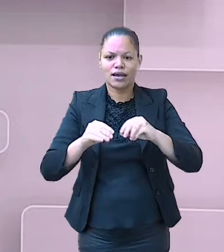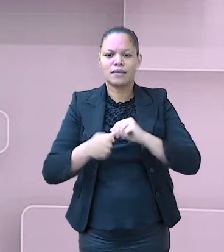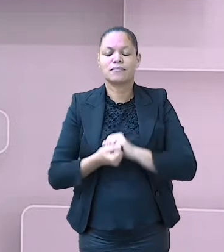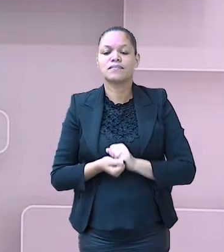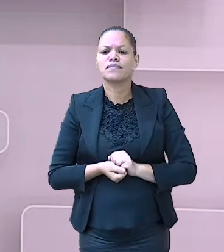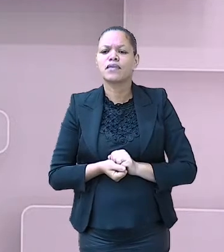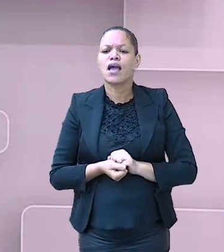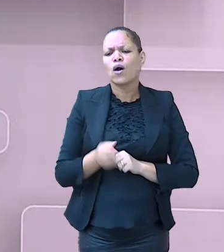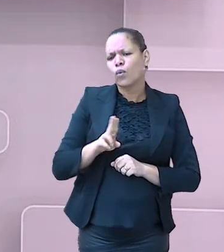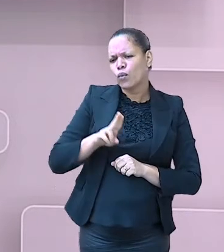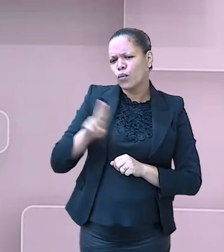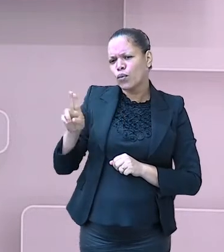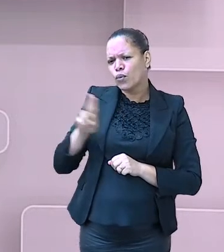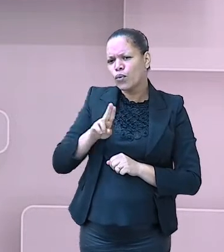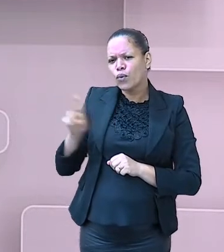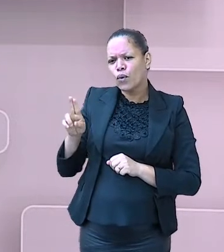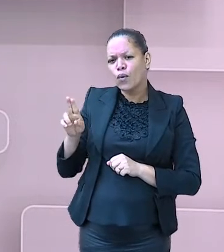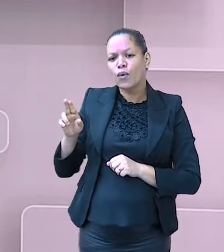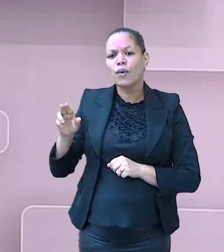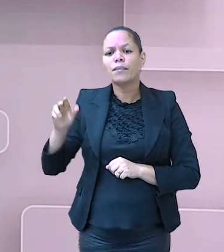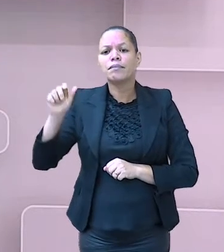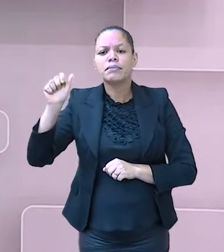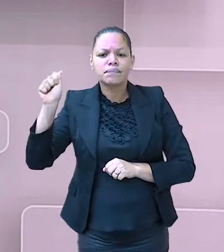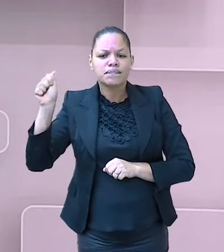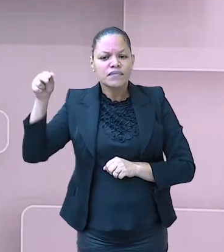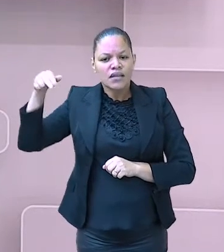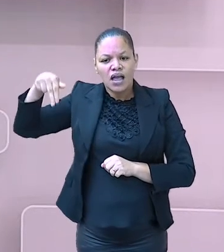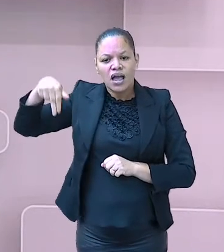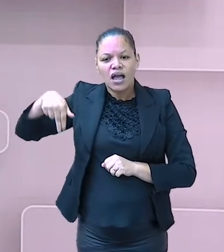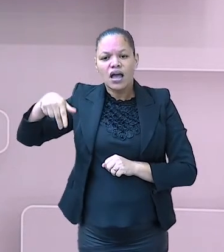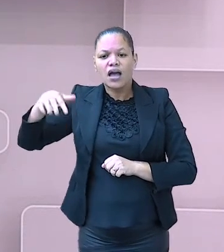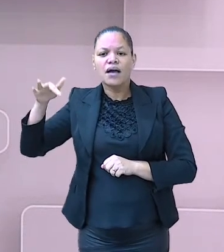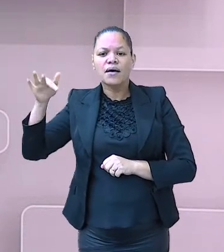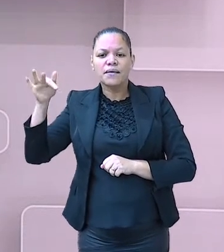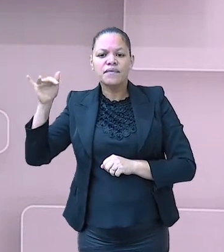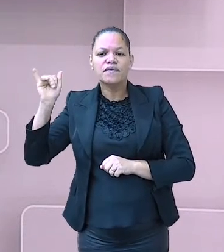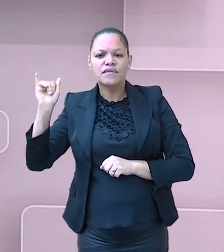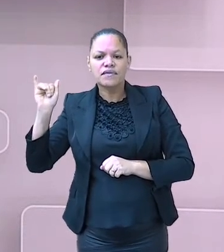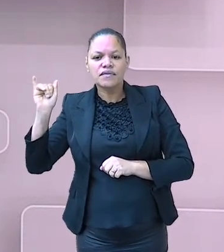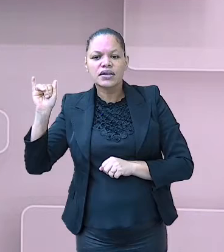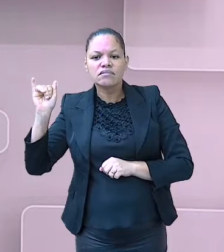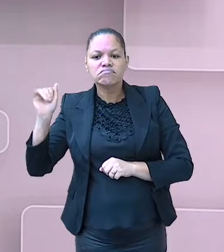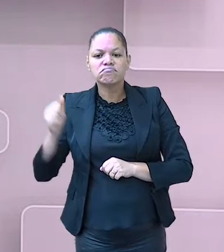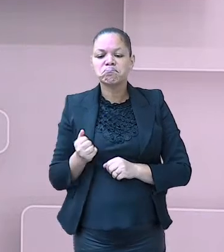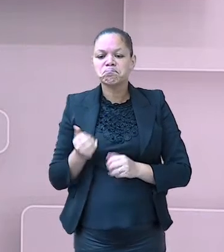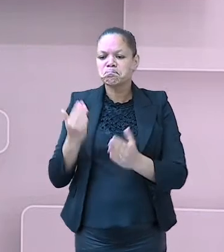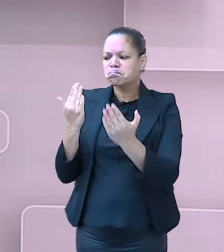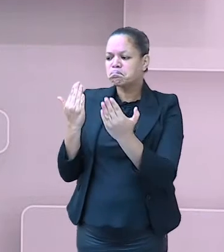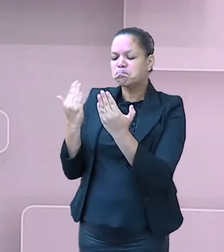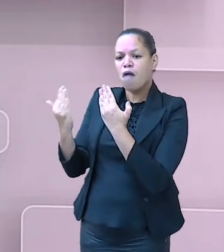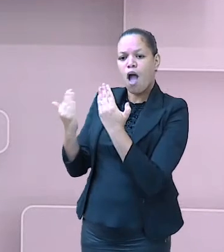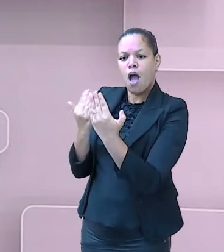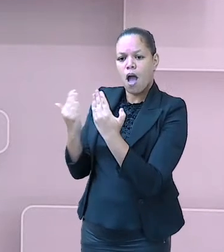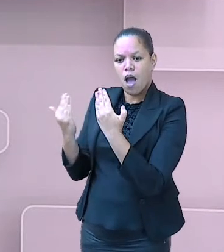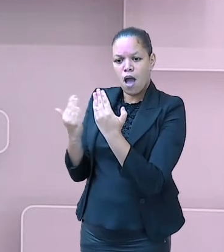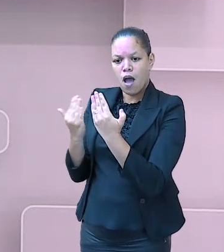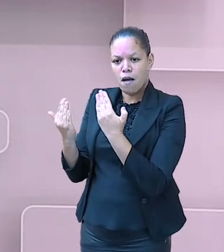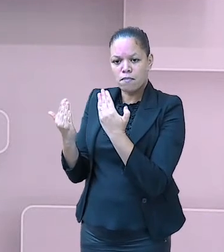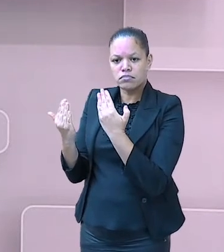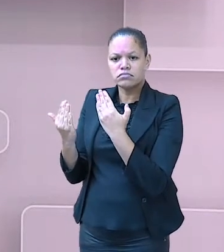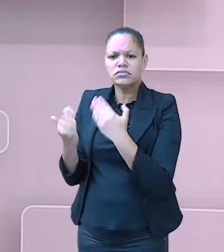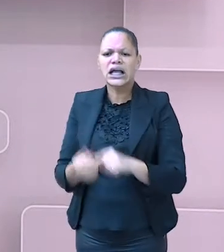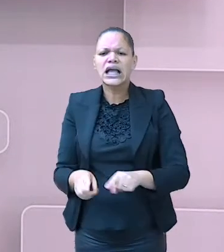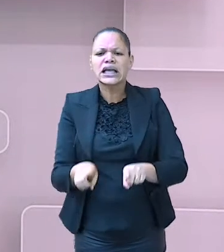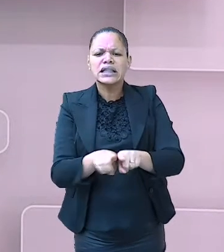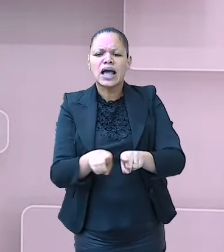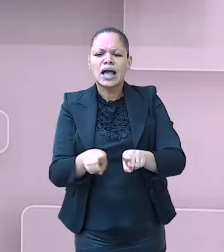de ambos e bio vem de vida. Significa que eles têm duas vidas. eles têm uma parte